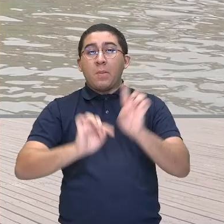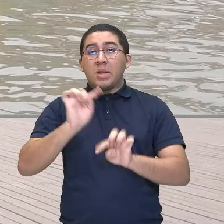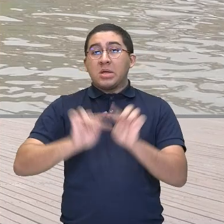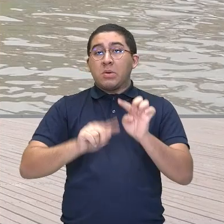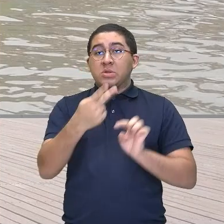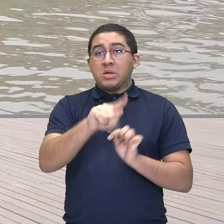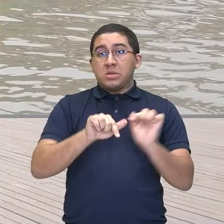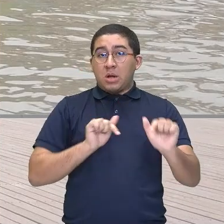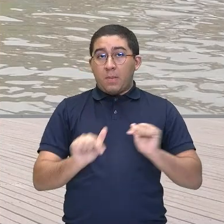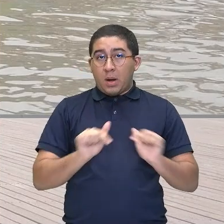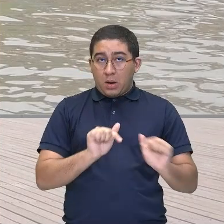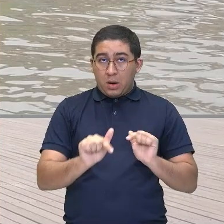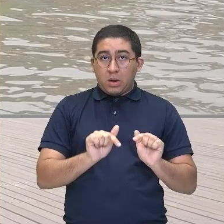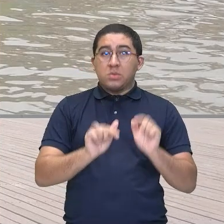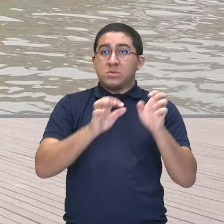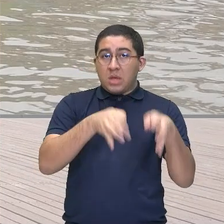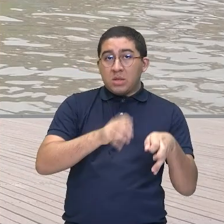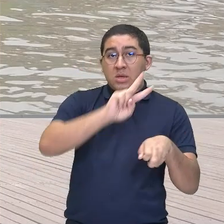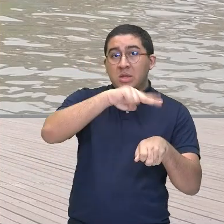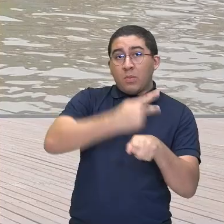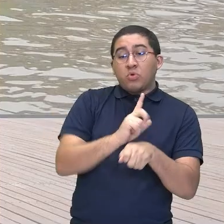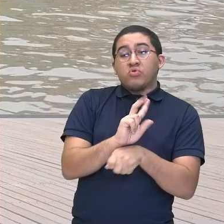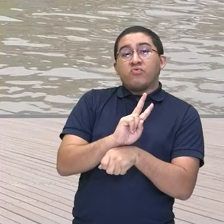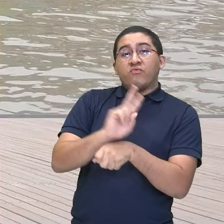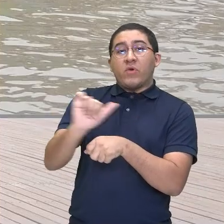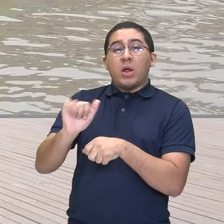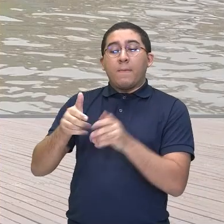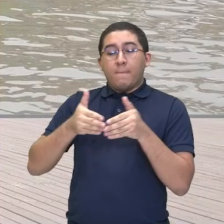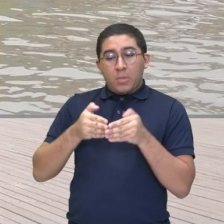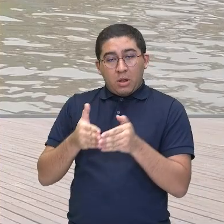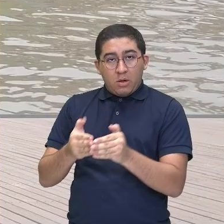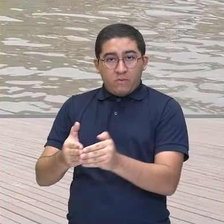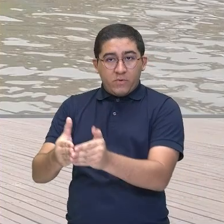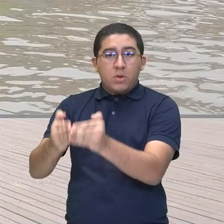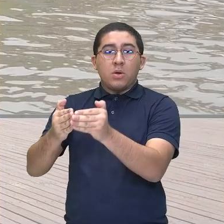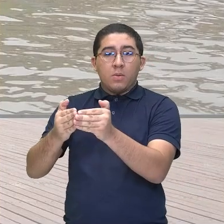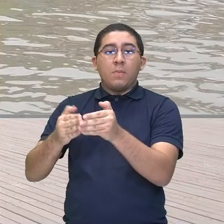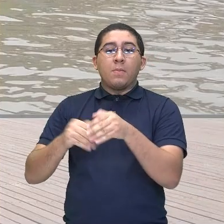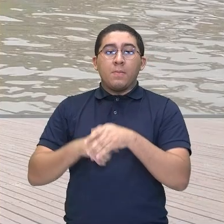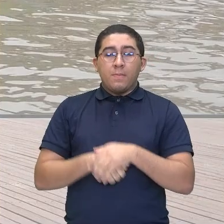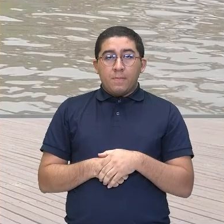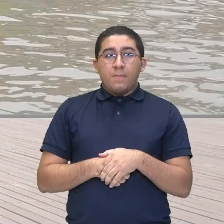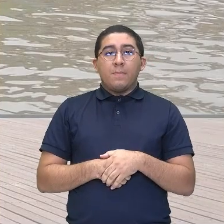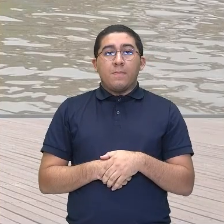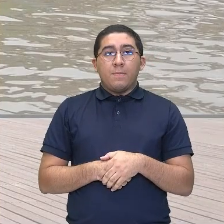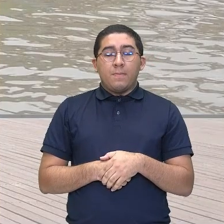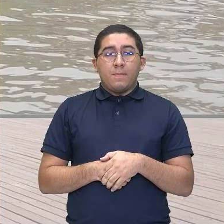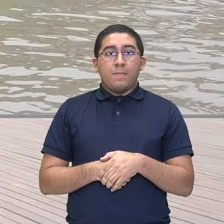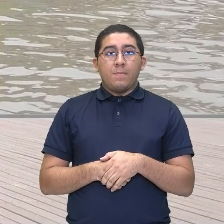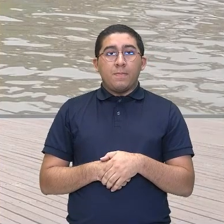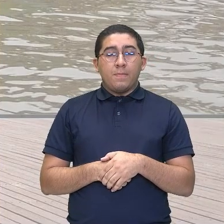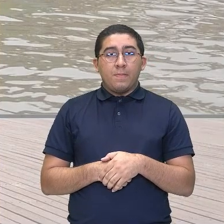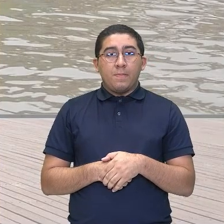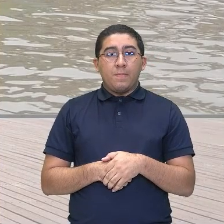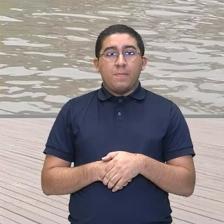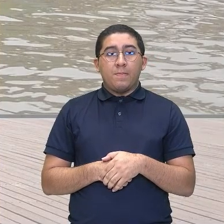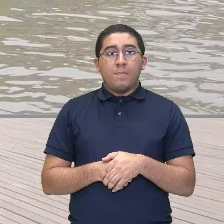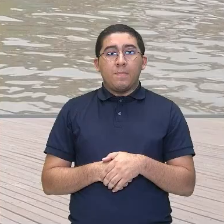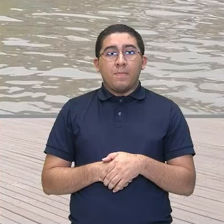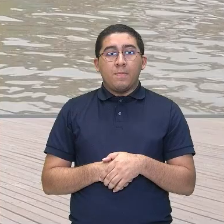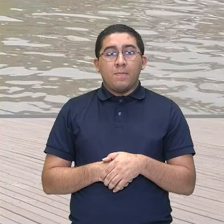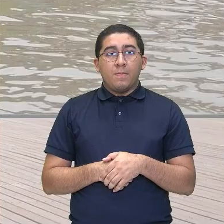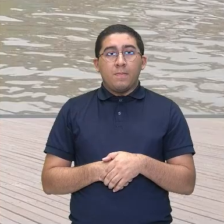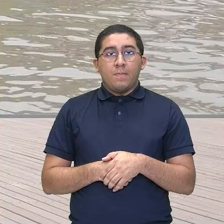de pesca, né? E sai para o rio. Então, ele vai de barco, lógico, né? E